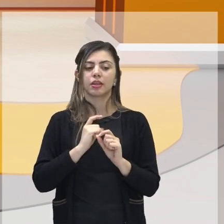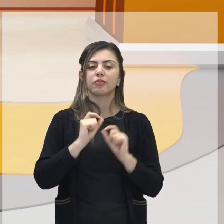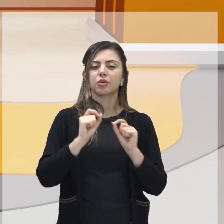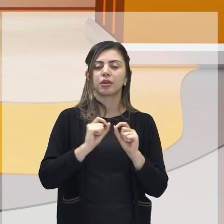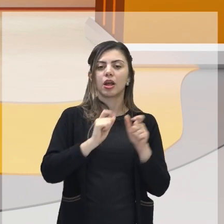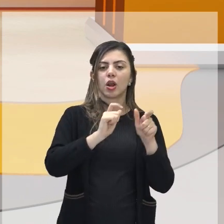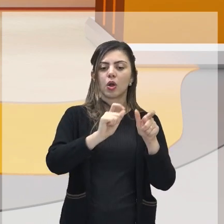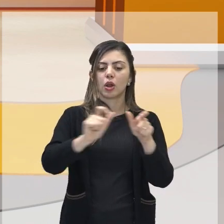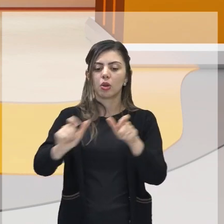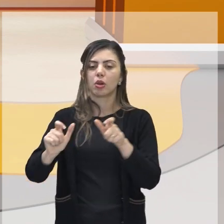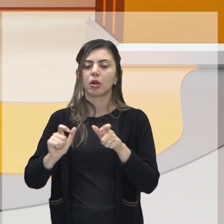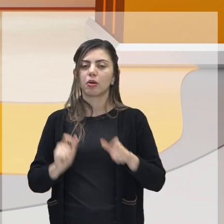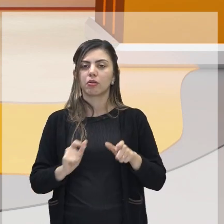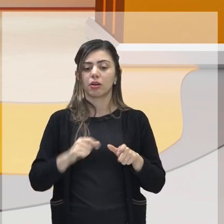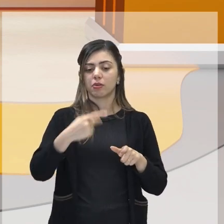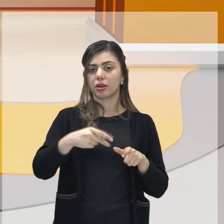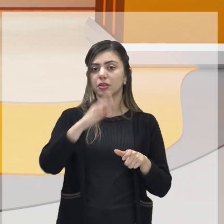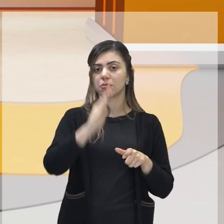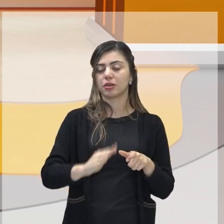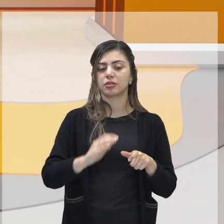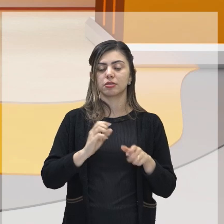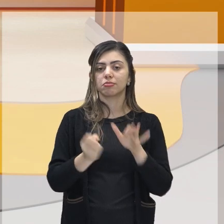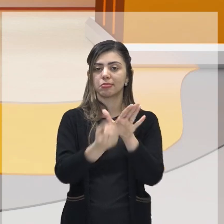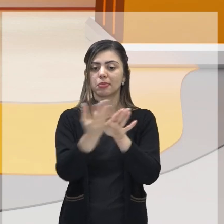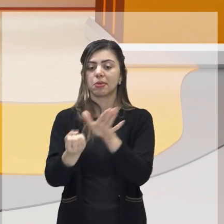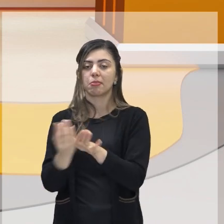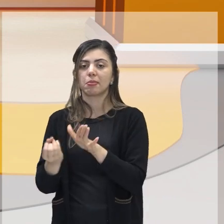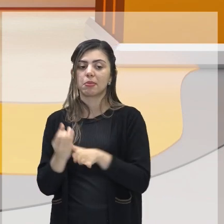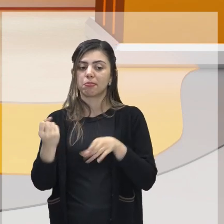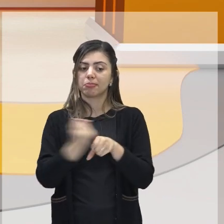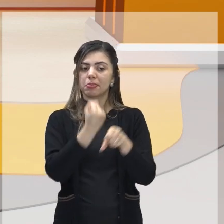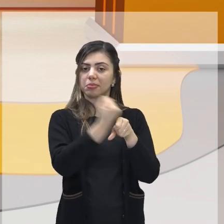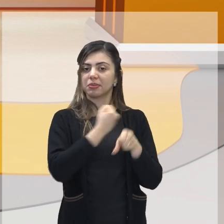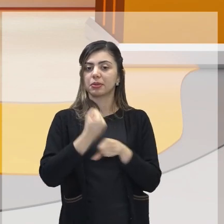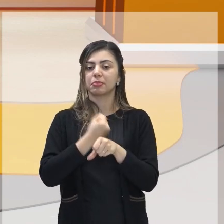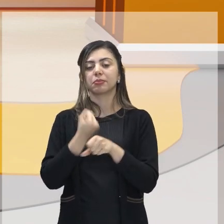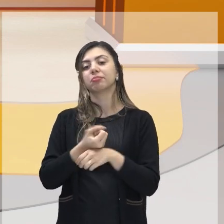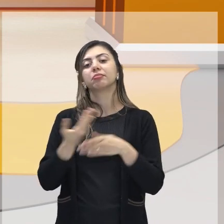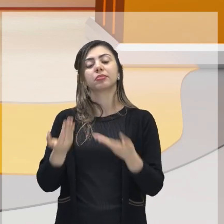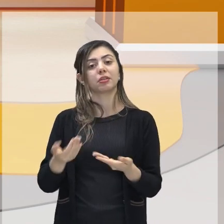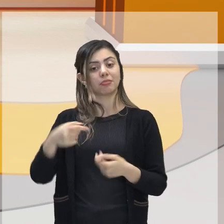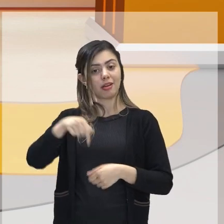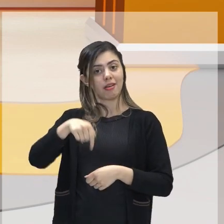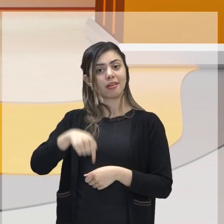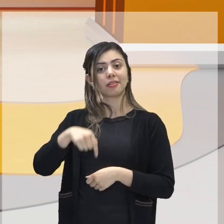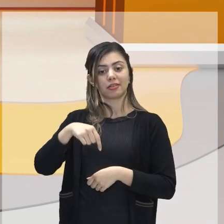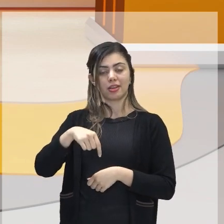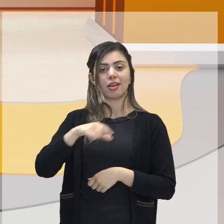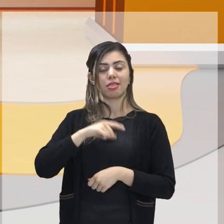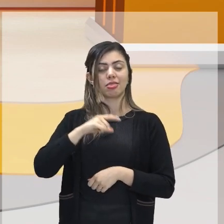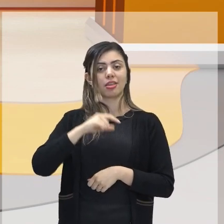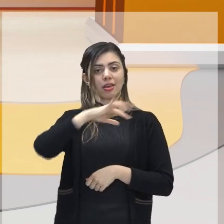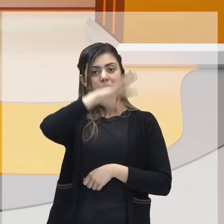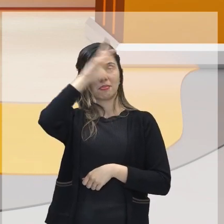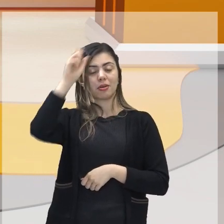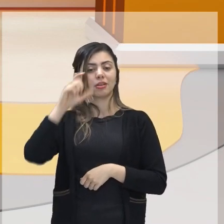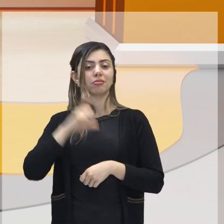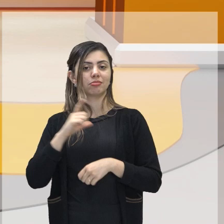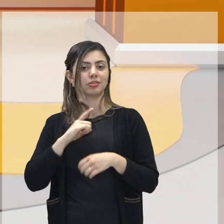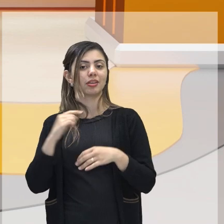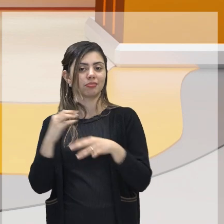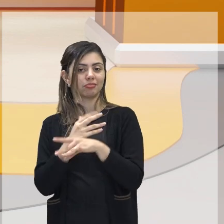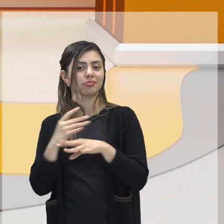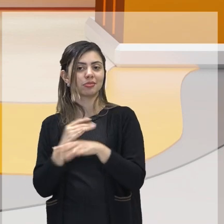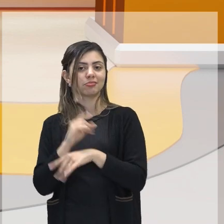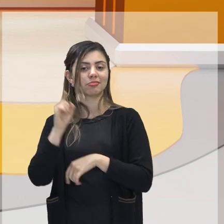várias províncias do Brasil, inclusive nós temos também aqui em Manaus, aqui no centro, o Colégio Pedro II,